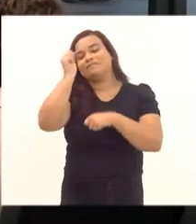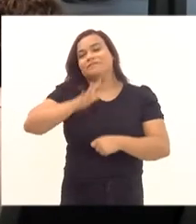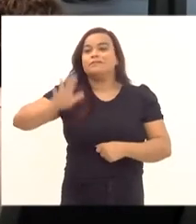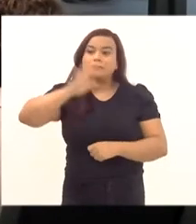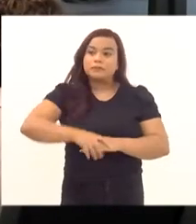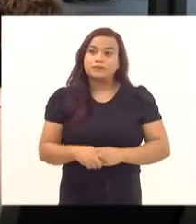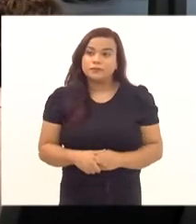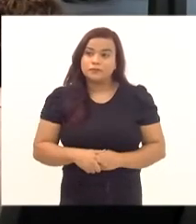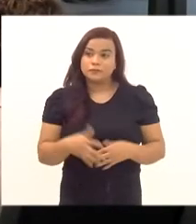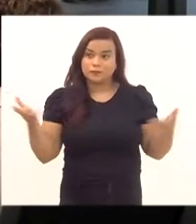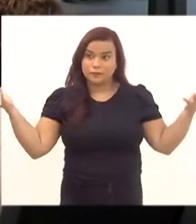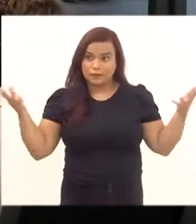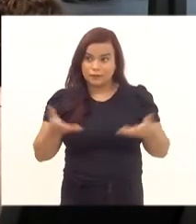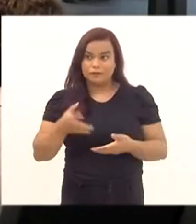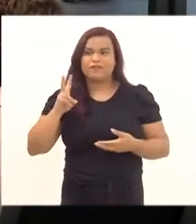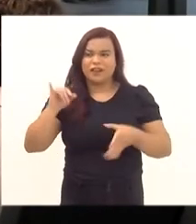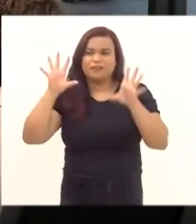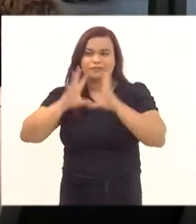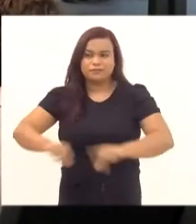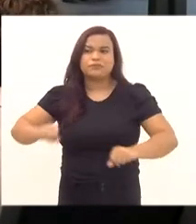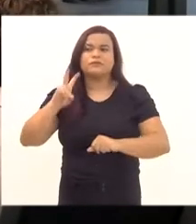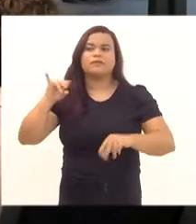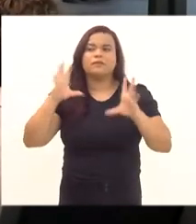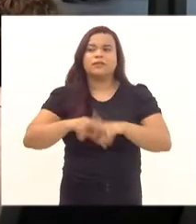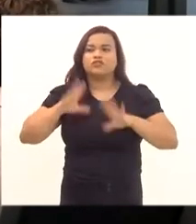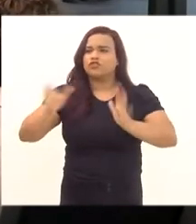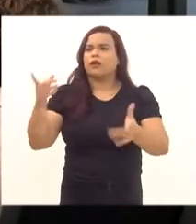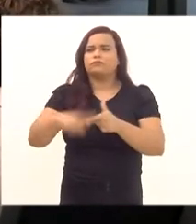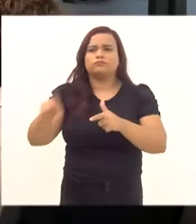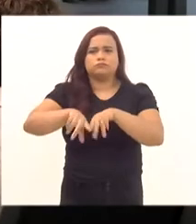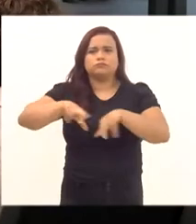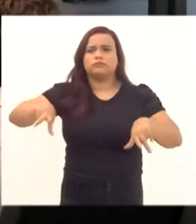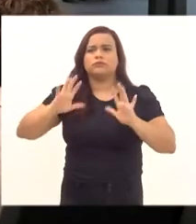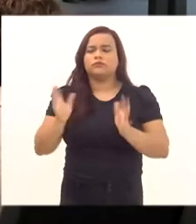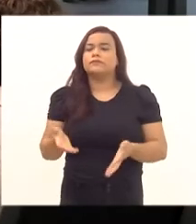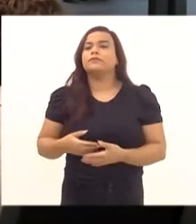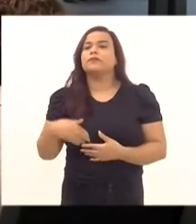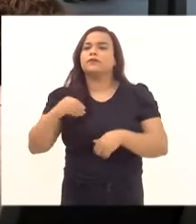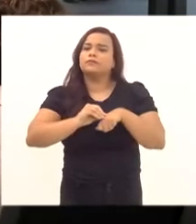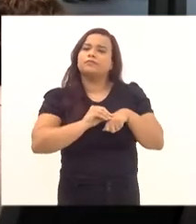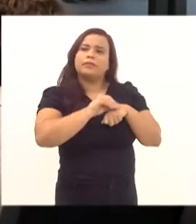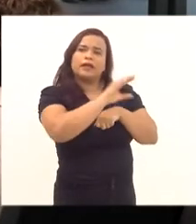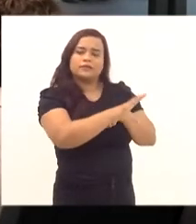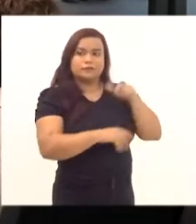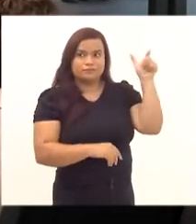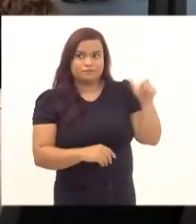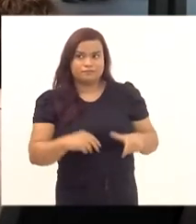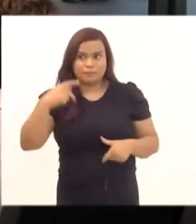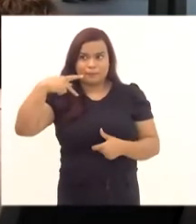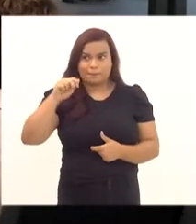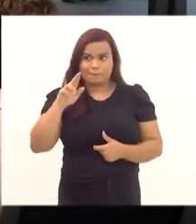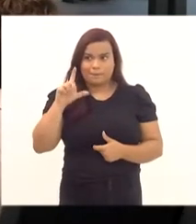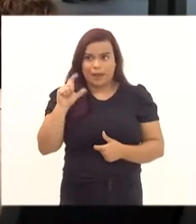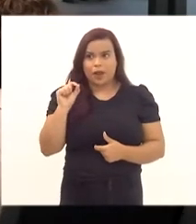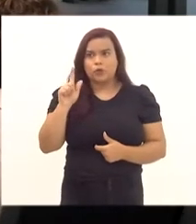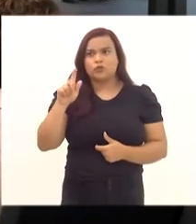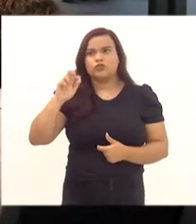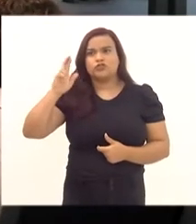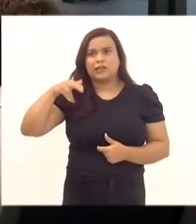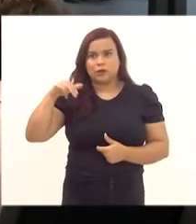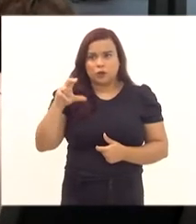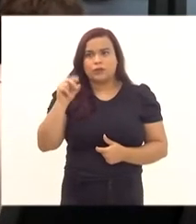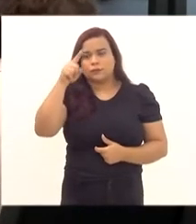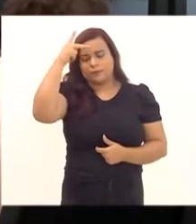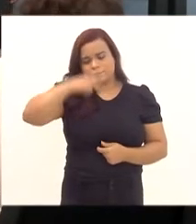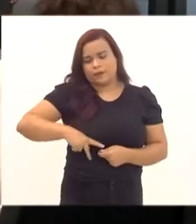a gente vai passar por essa Tormenta a gente já passou por outras quero passar a palavra Então o Paulo Jerônimo querido presidente